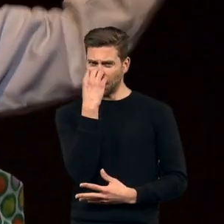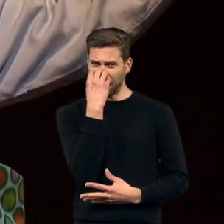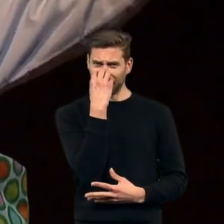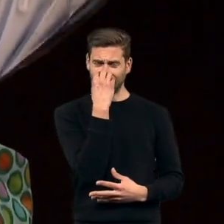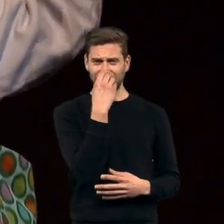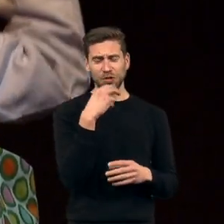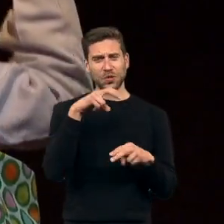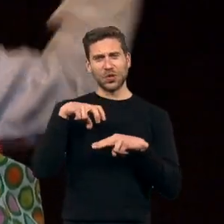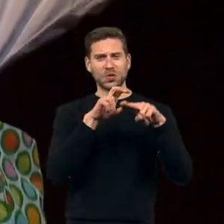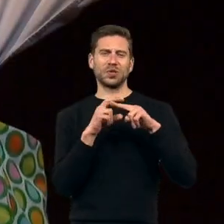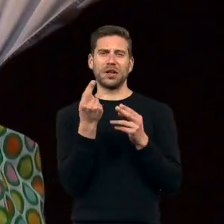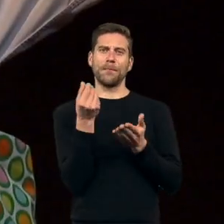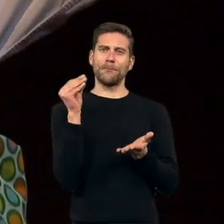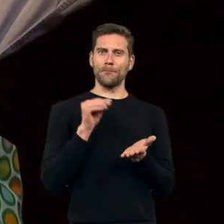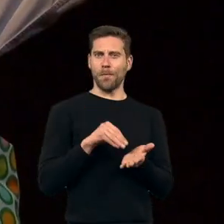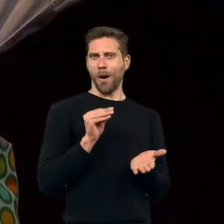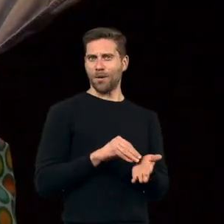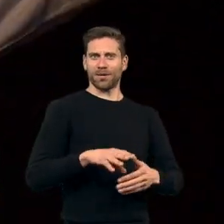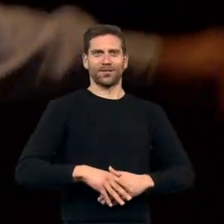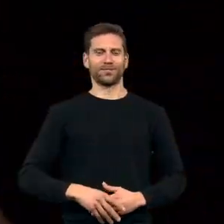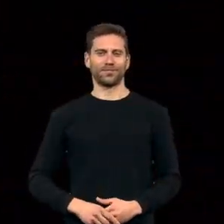do Circo Royal!